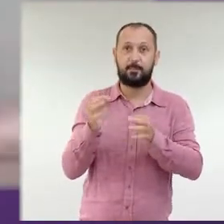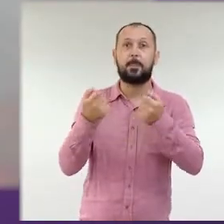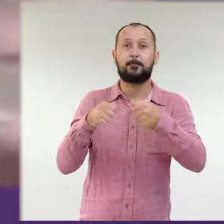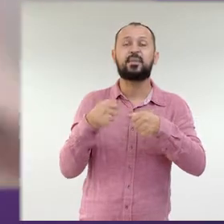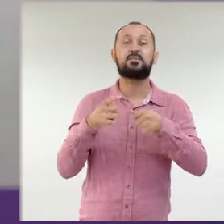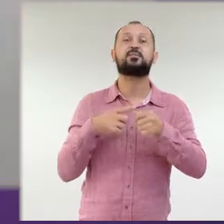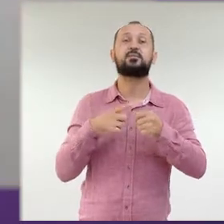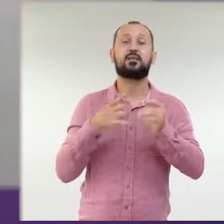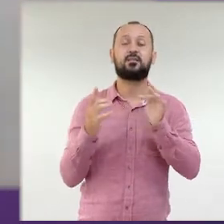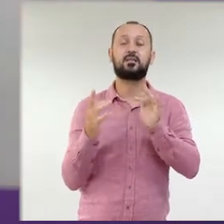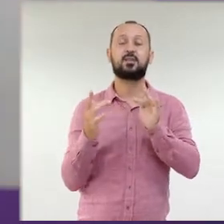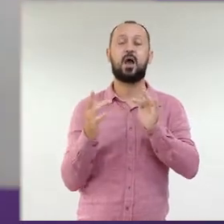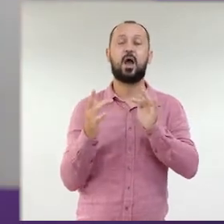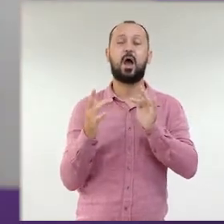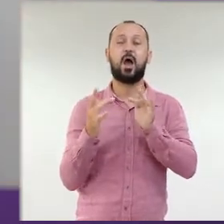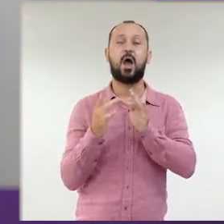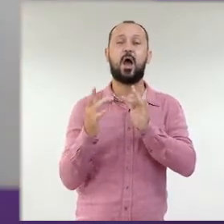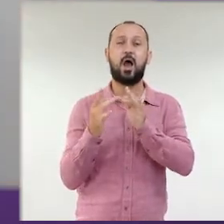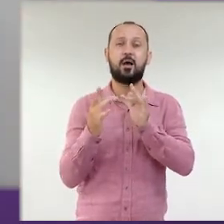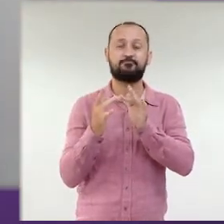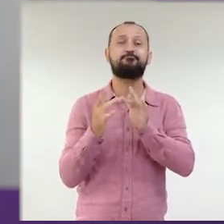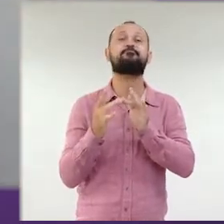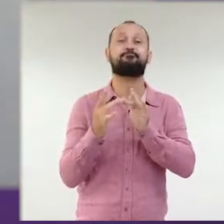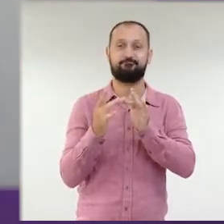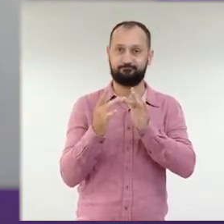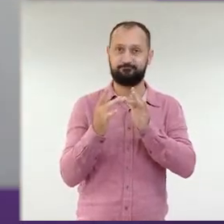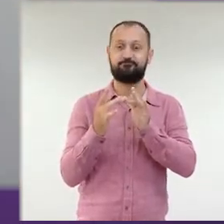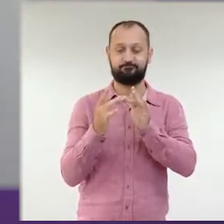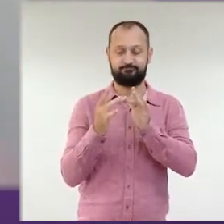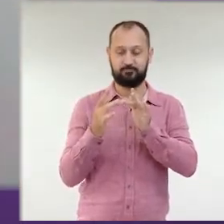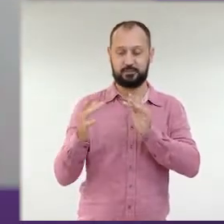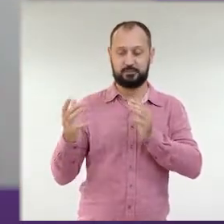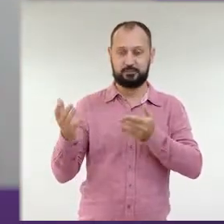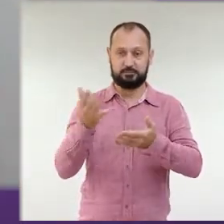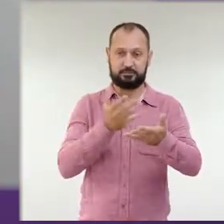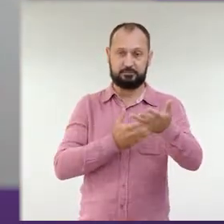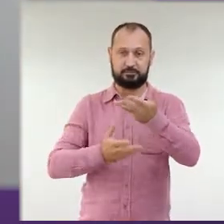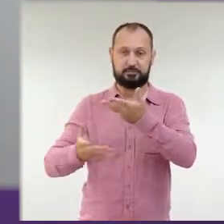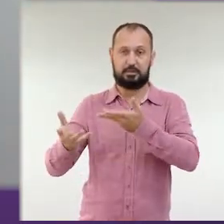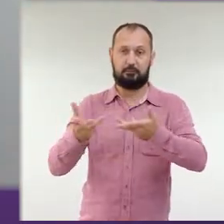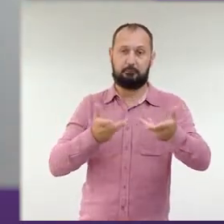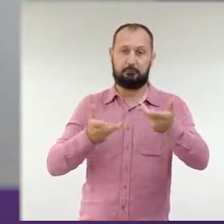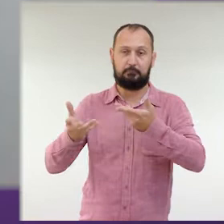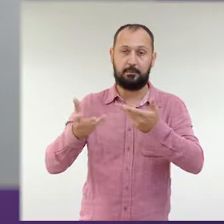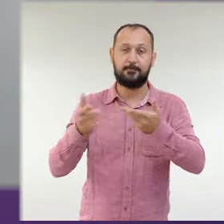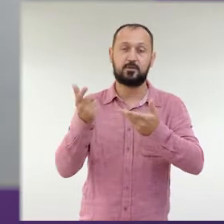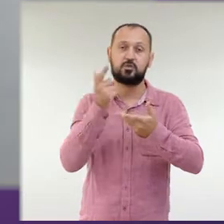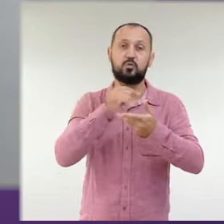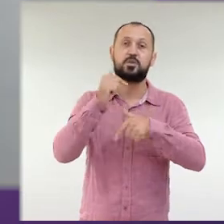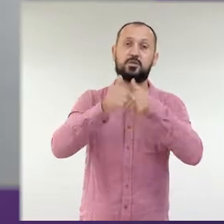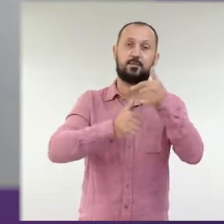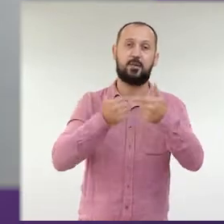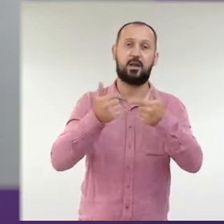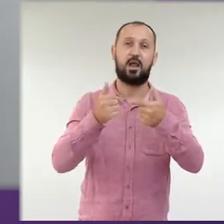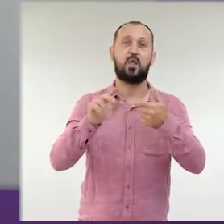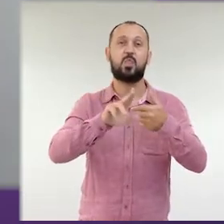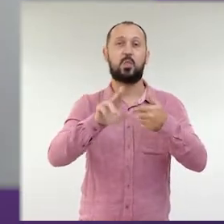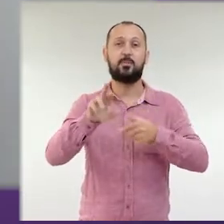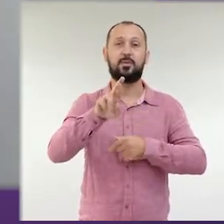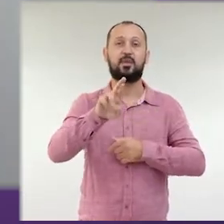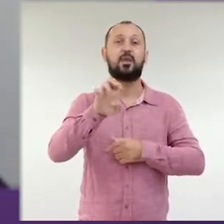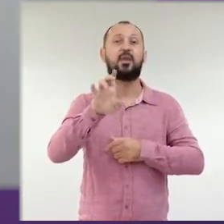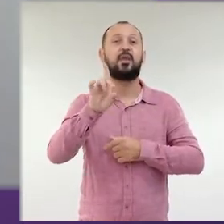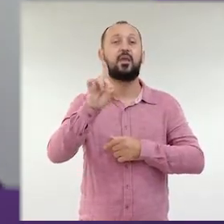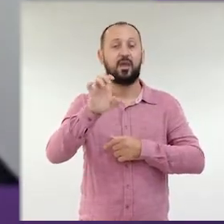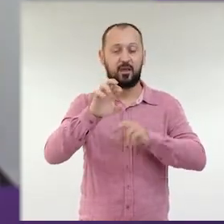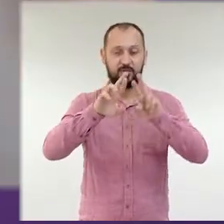essa proximidade, essa integração, essa articulação, para que a gente possa fazer todo o trabalho em rede. Então, nós